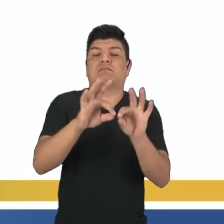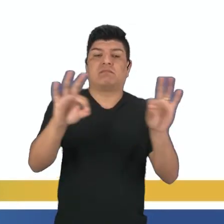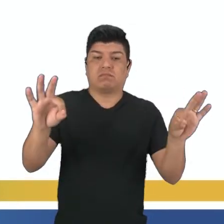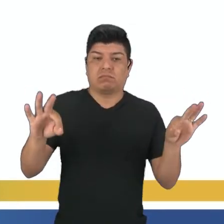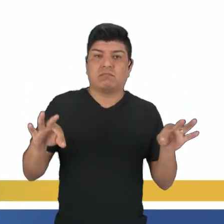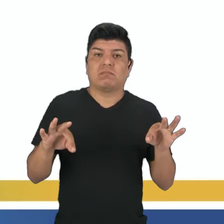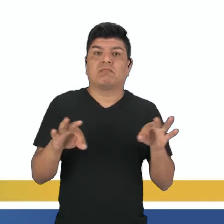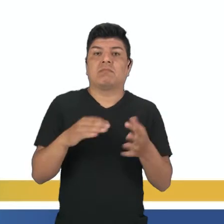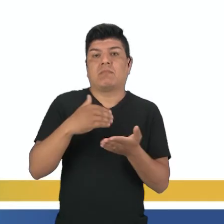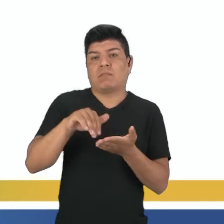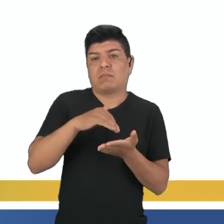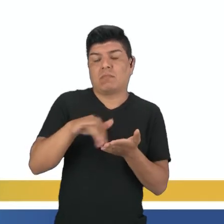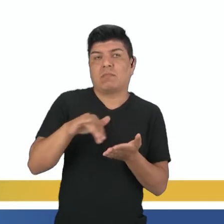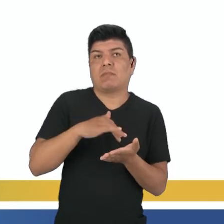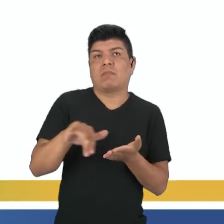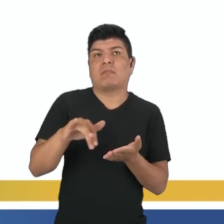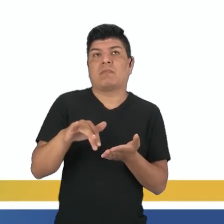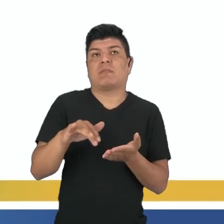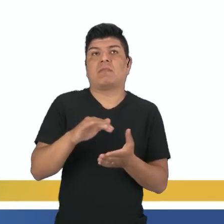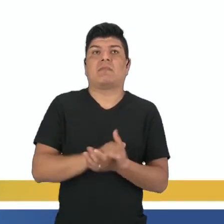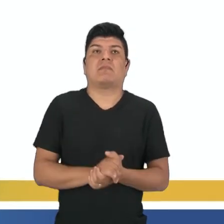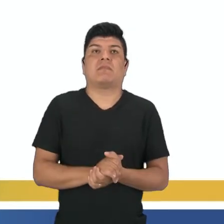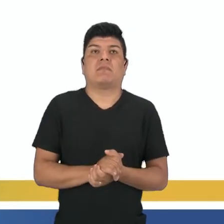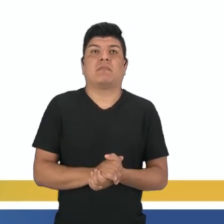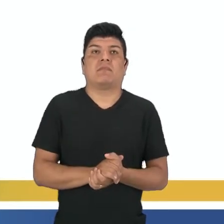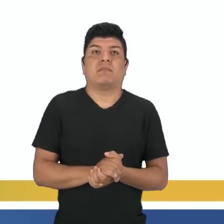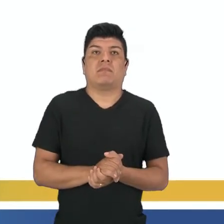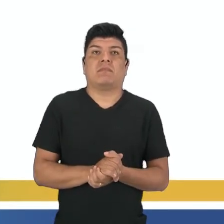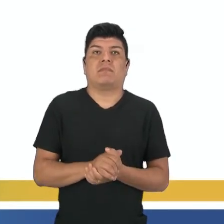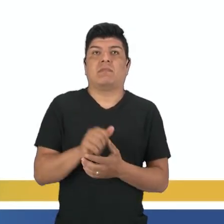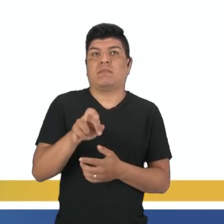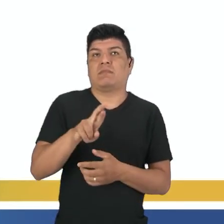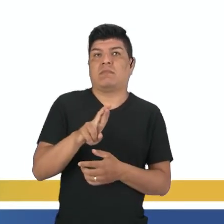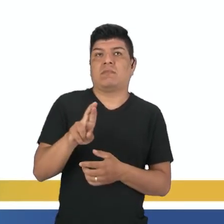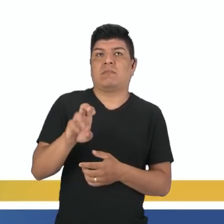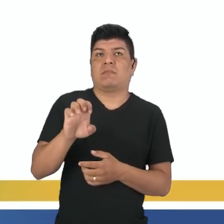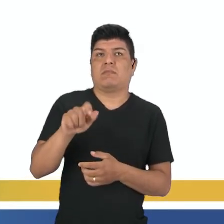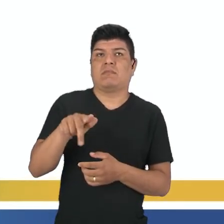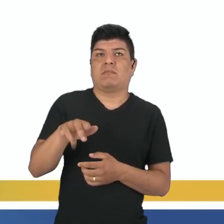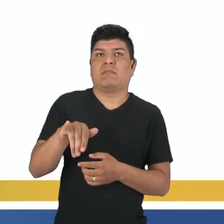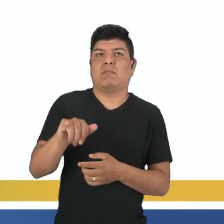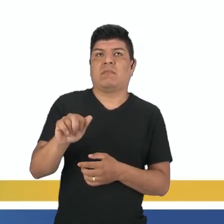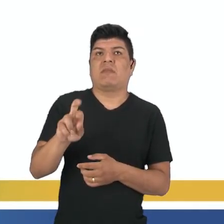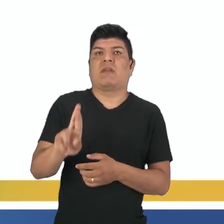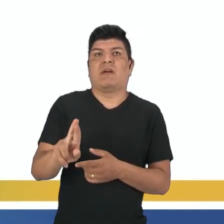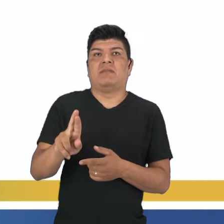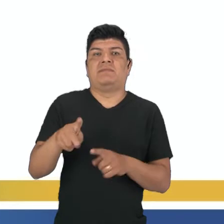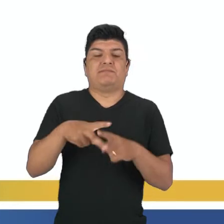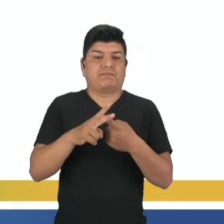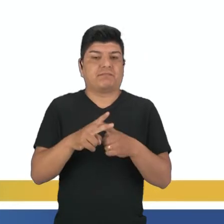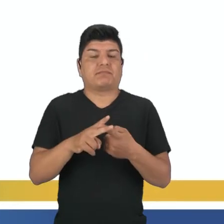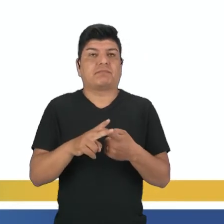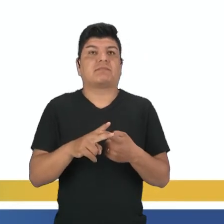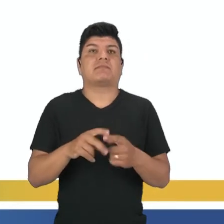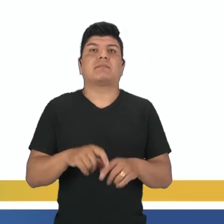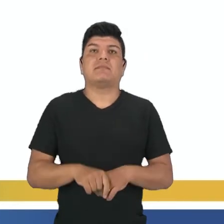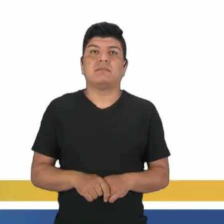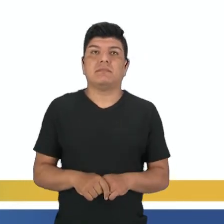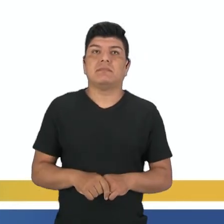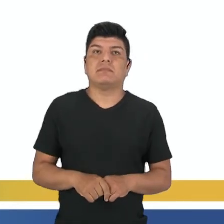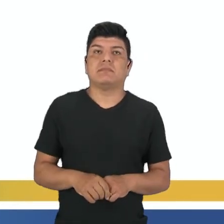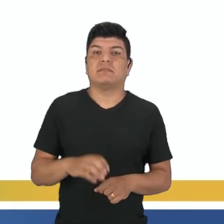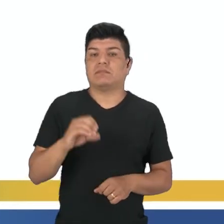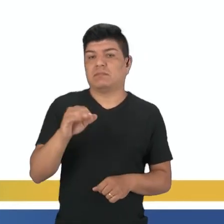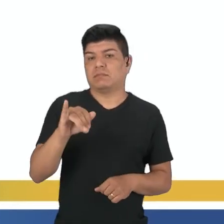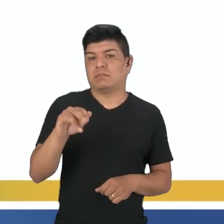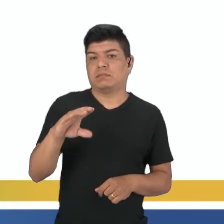galerinha? Arreglar em espanhol é consertar ou arrumar algo. E oficina, né, um heterossemântico